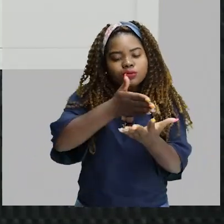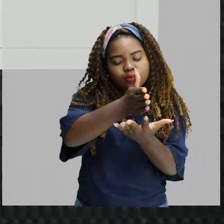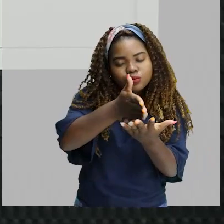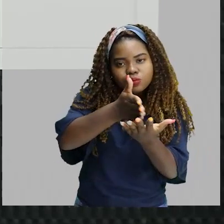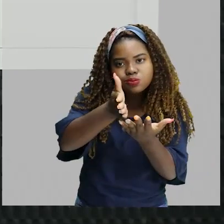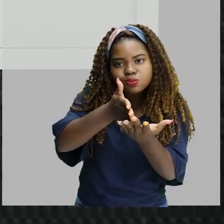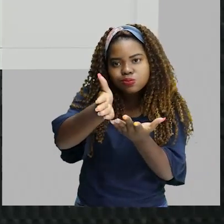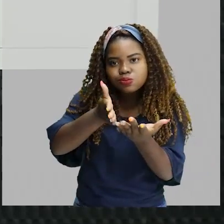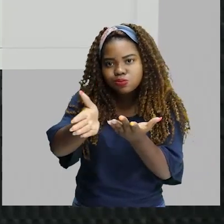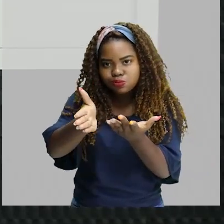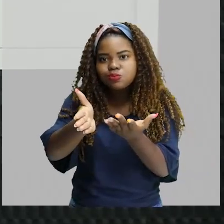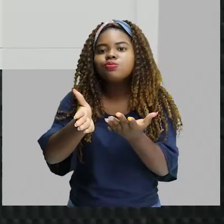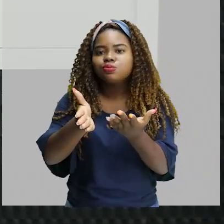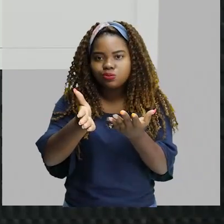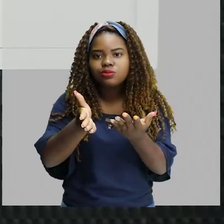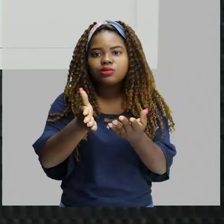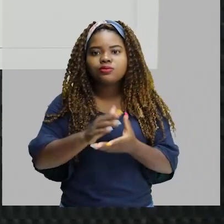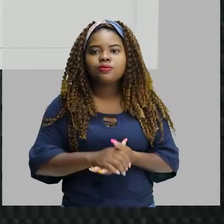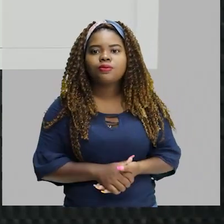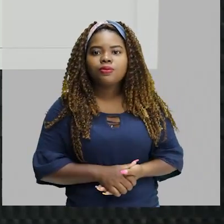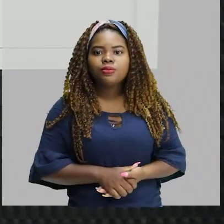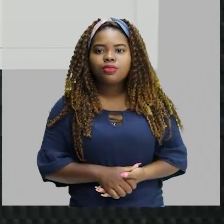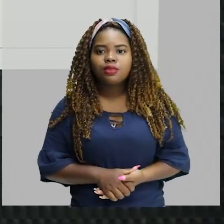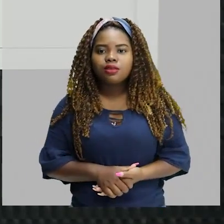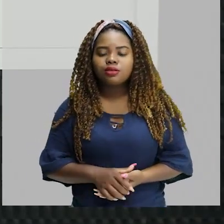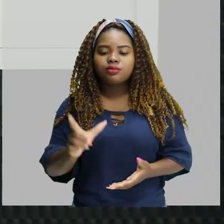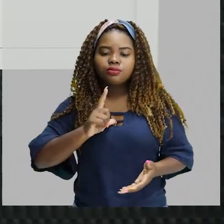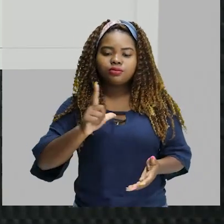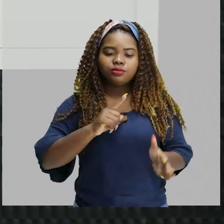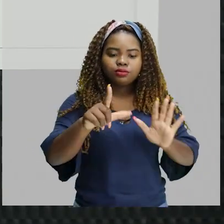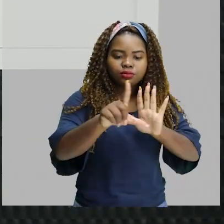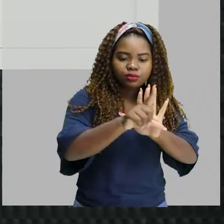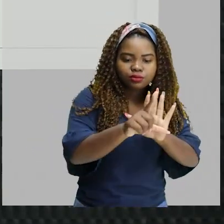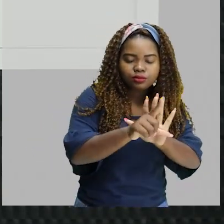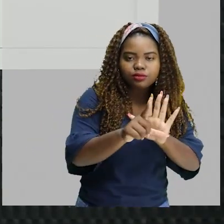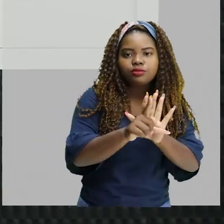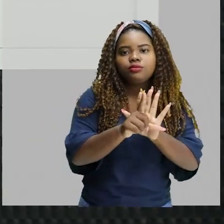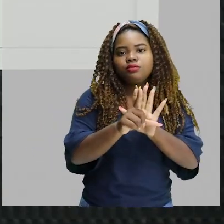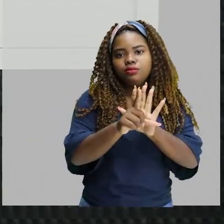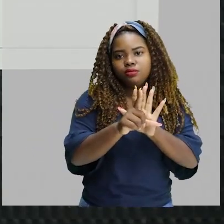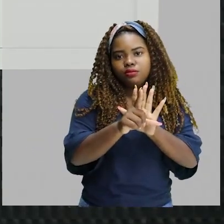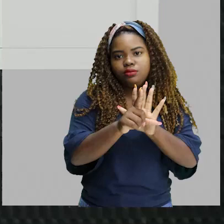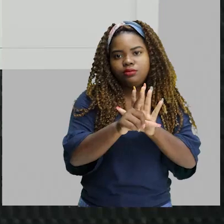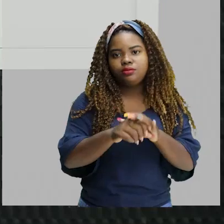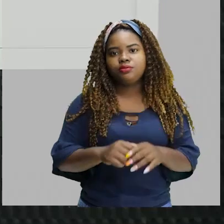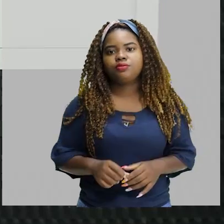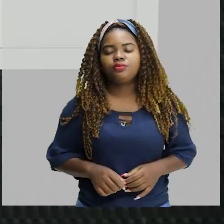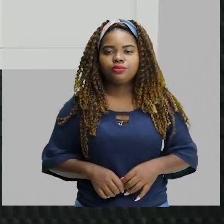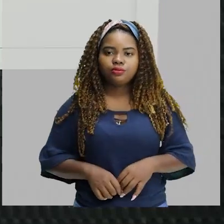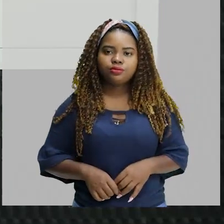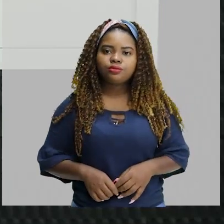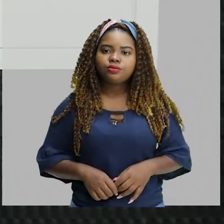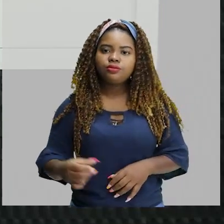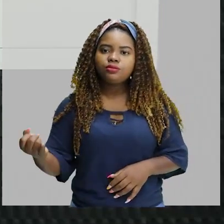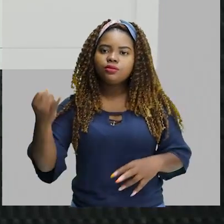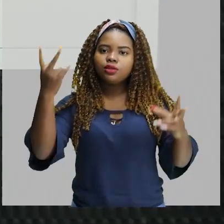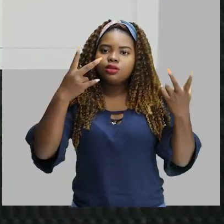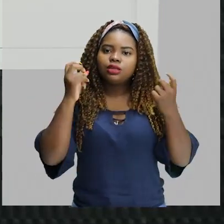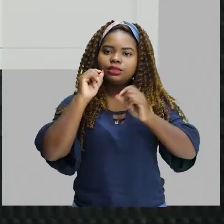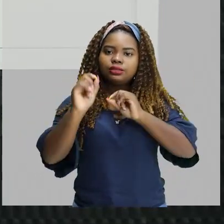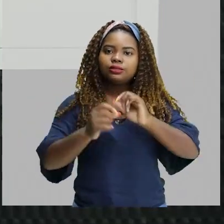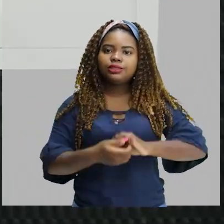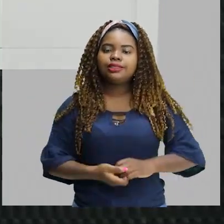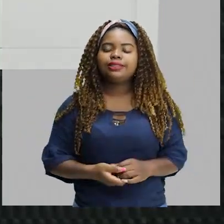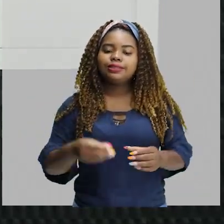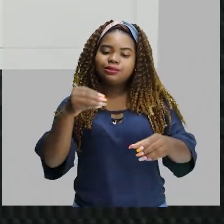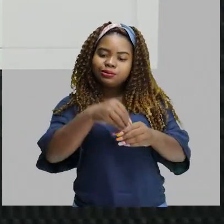só, ele vai estabelecer leis, ok? É importante que a gente perceba,